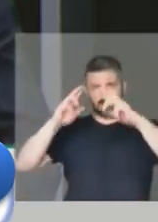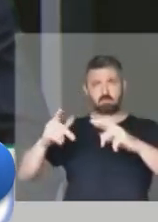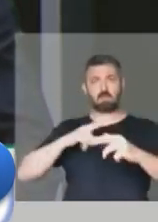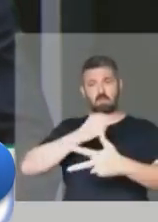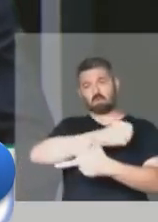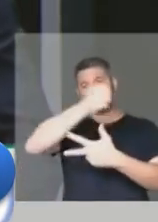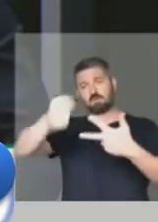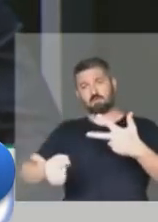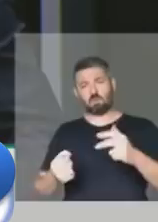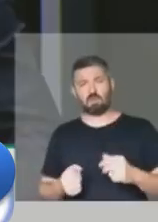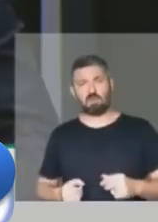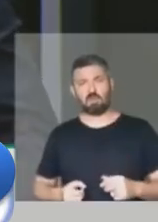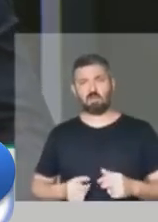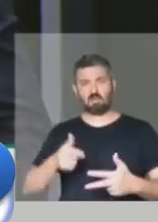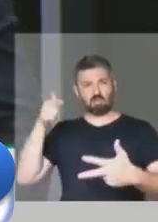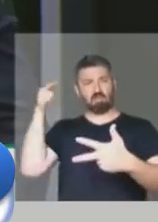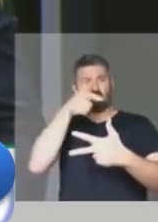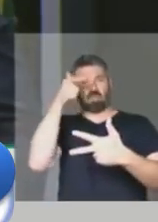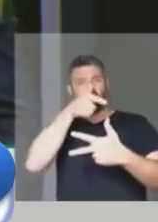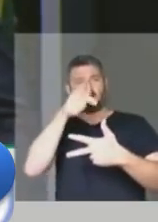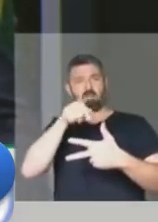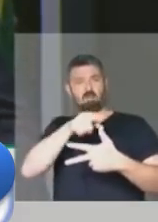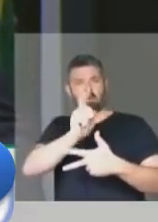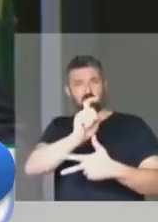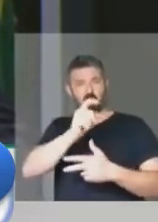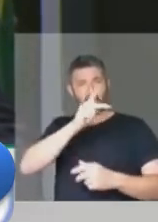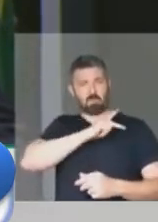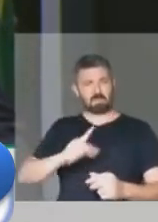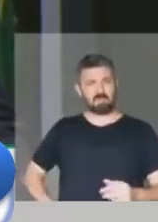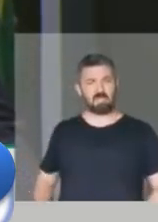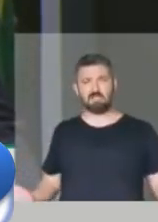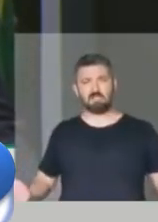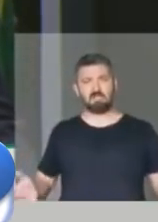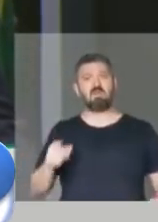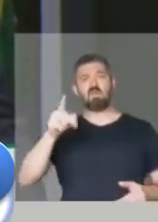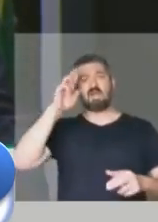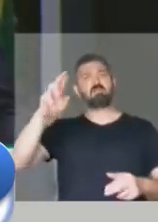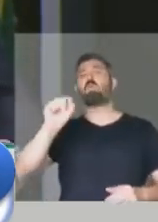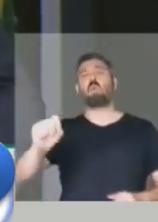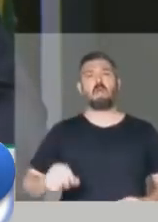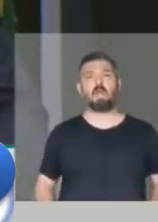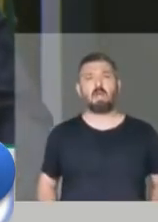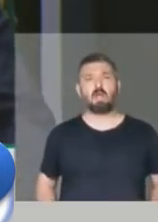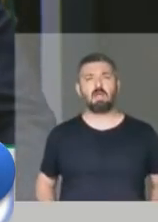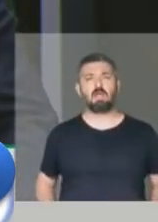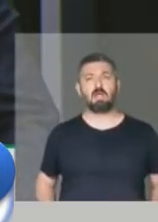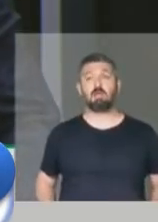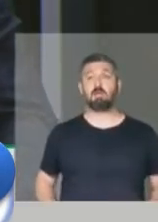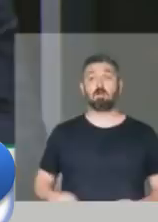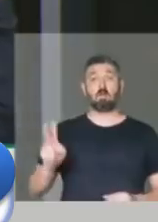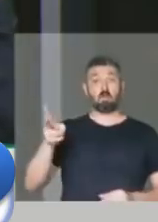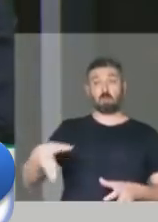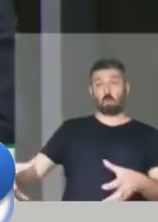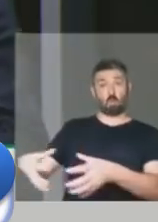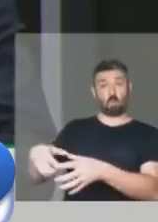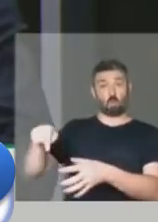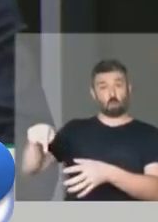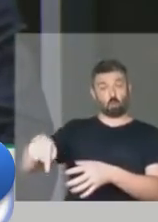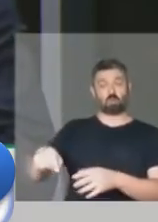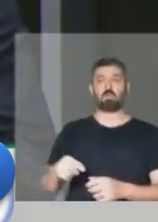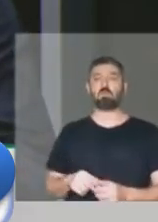três poderes atacando o presidente da República? E são os mesmos que usam